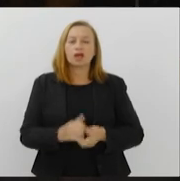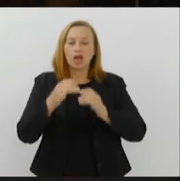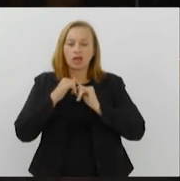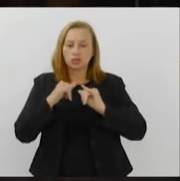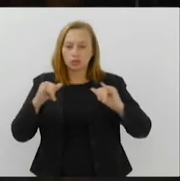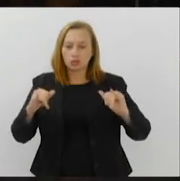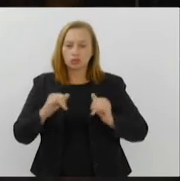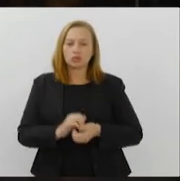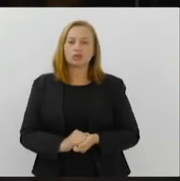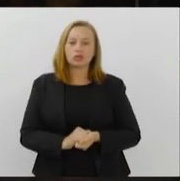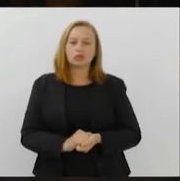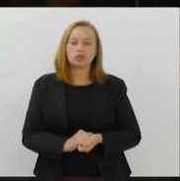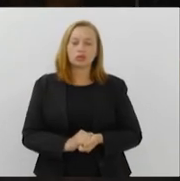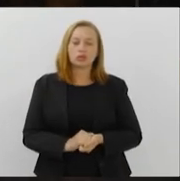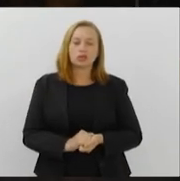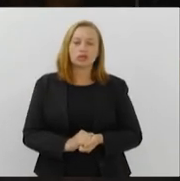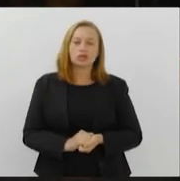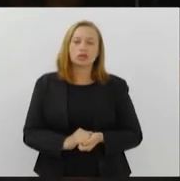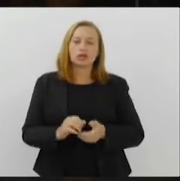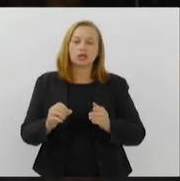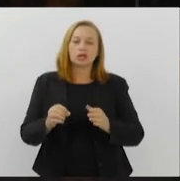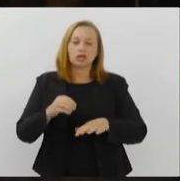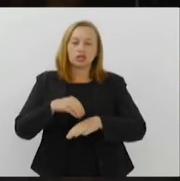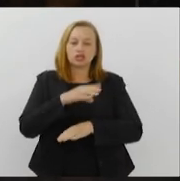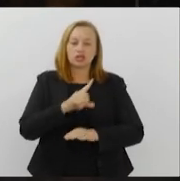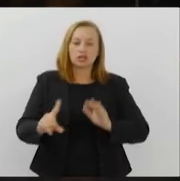Anuncio indicação legislativa número